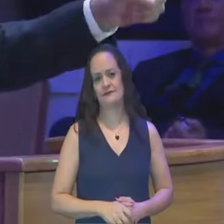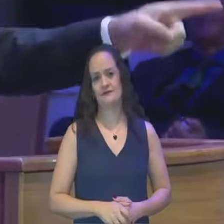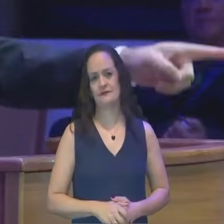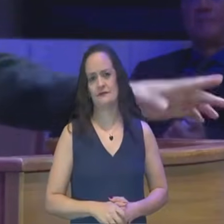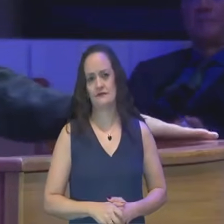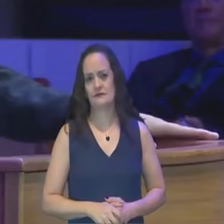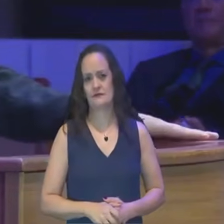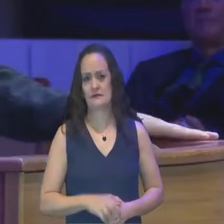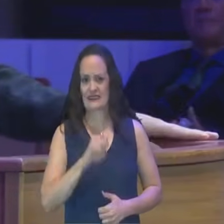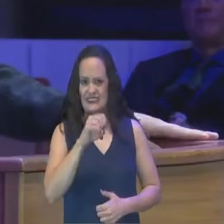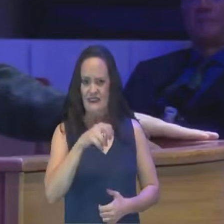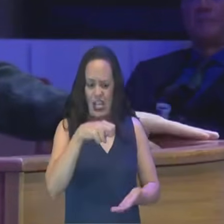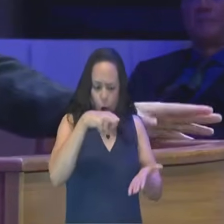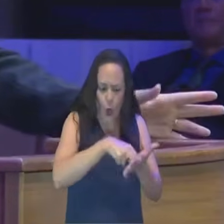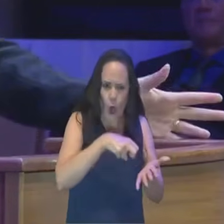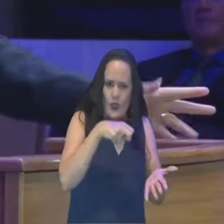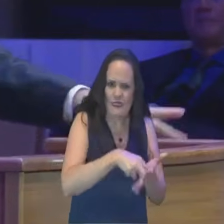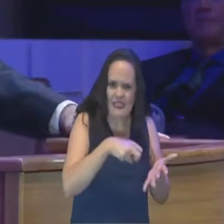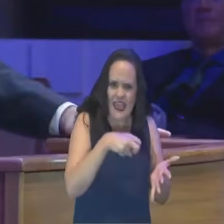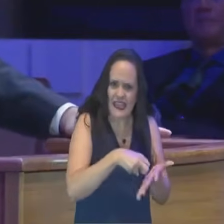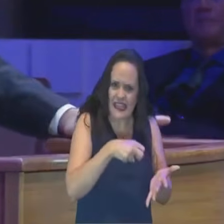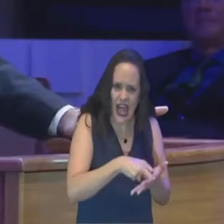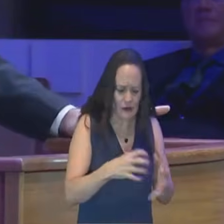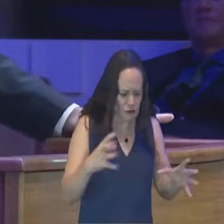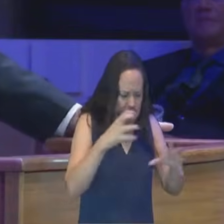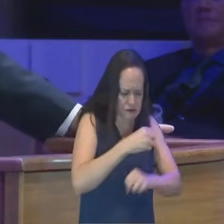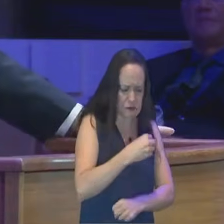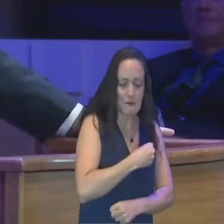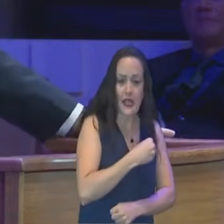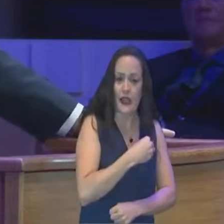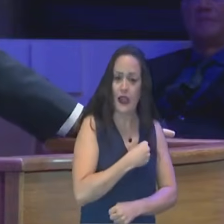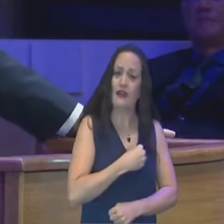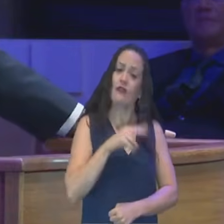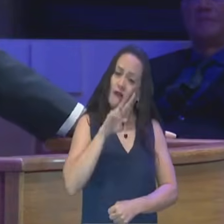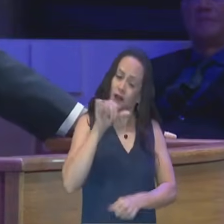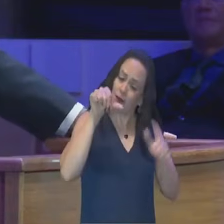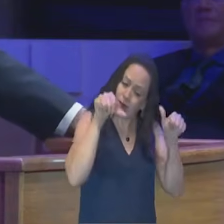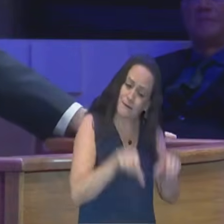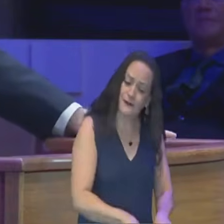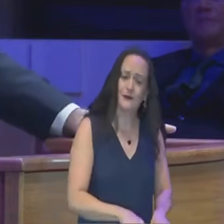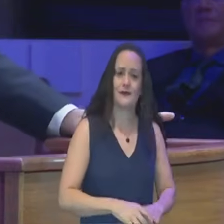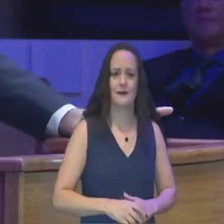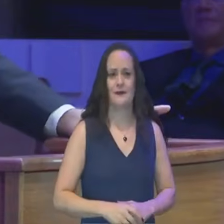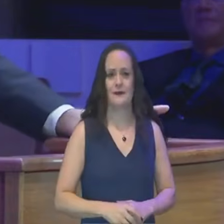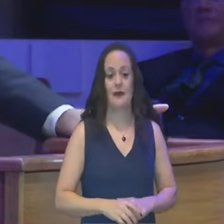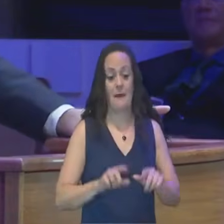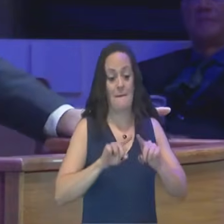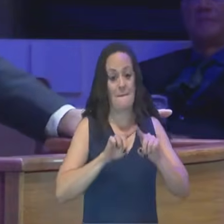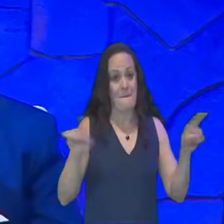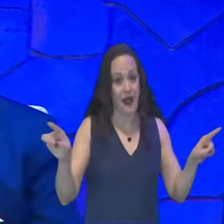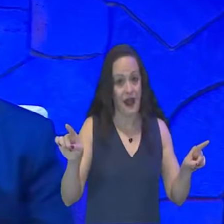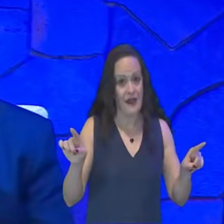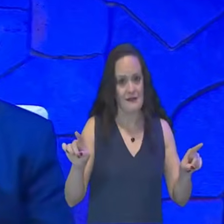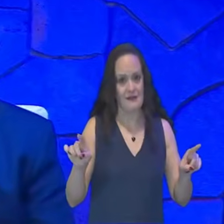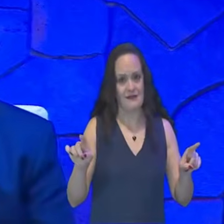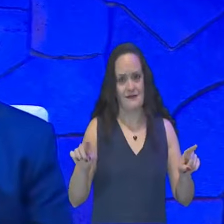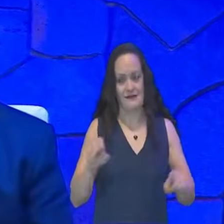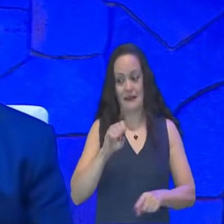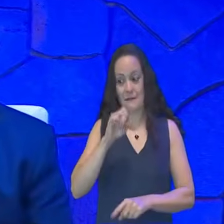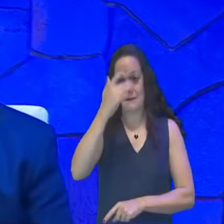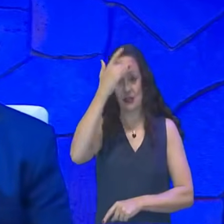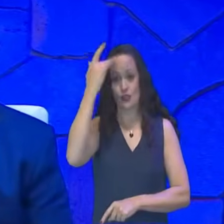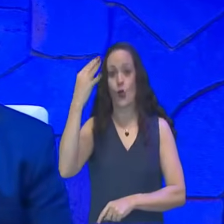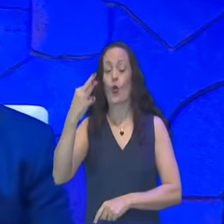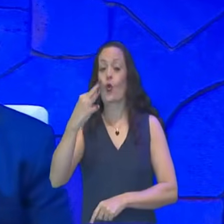Aquele que está condenado, ele tem um peso. Mas aqueles que conhecem